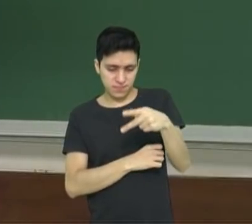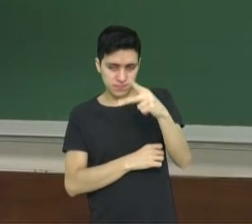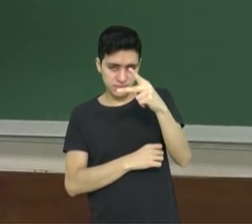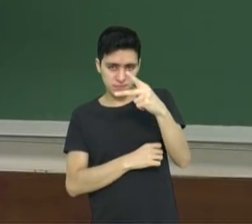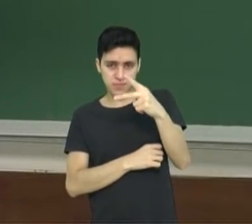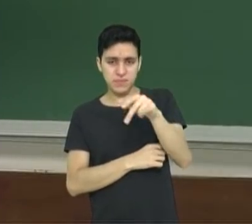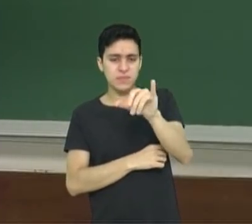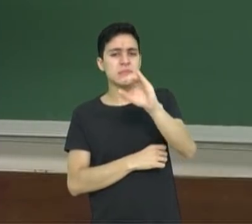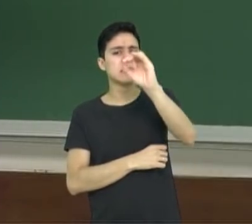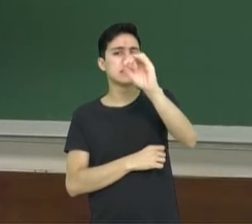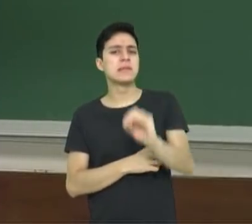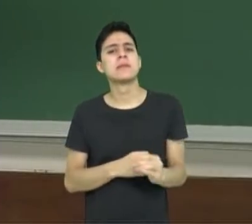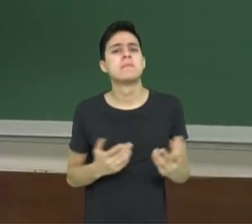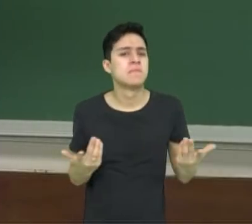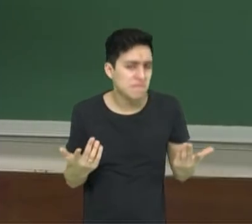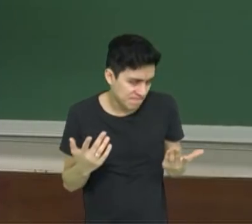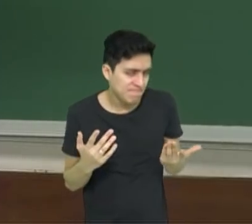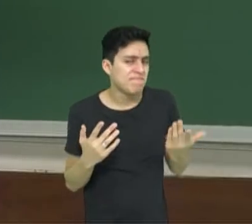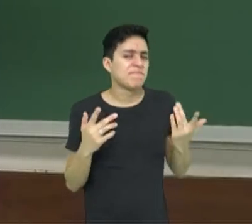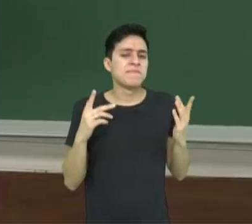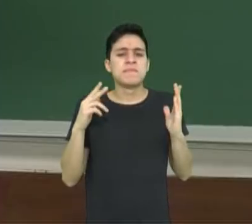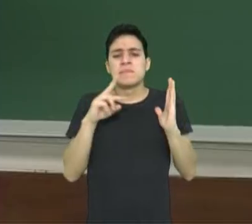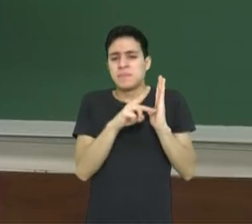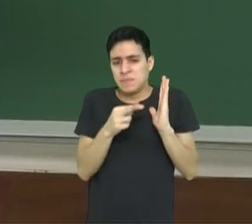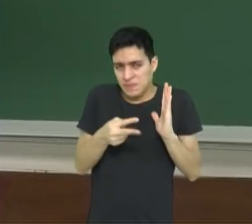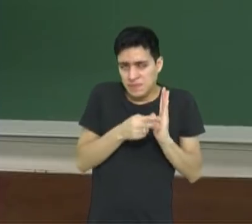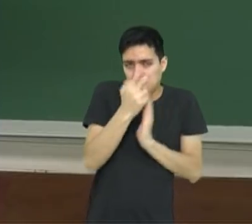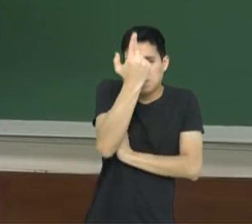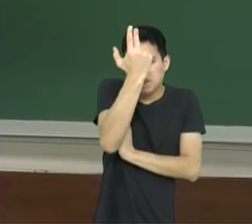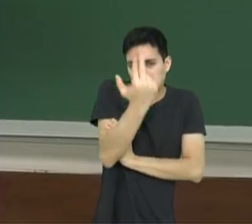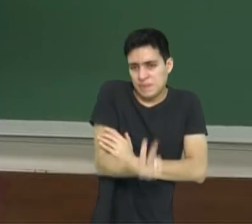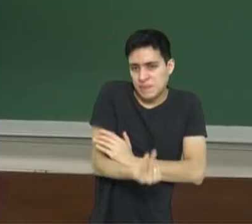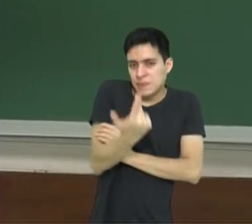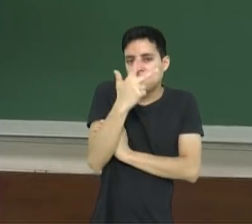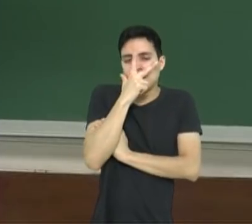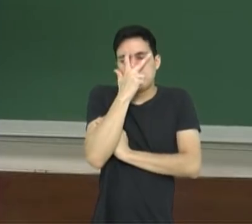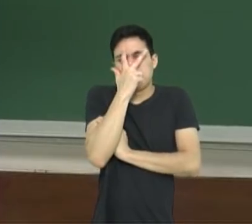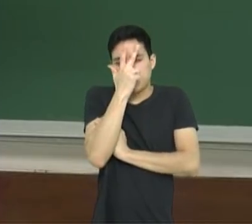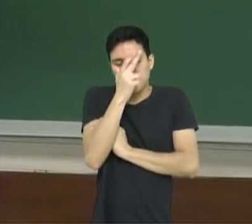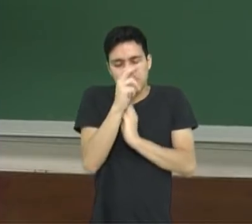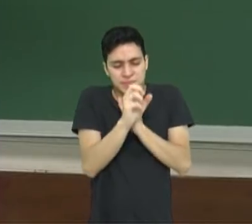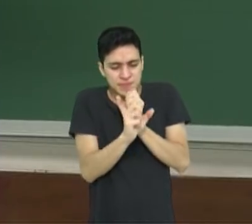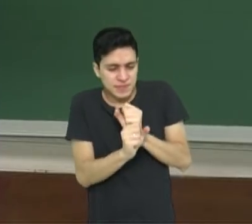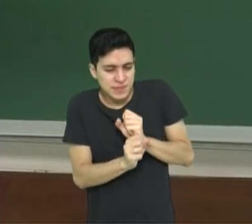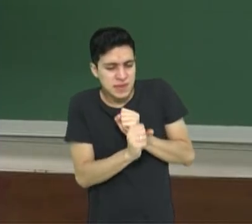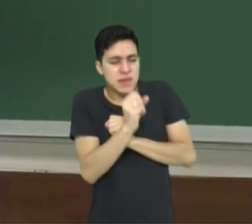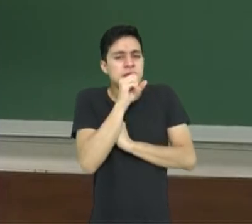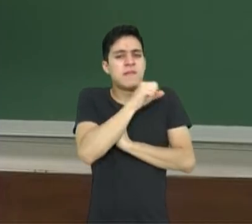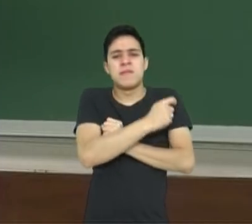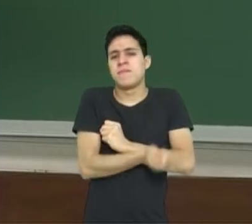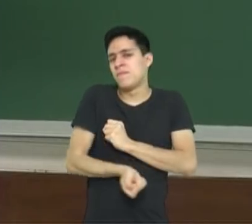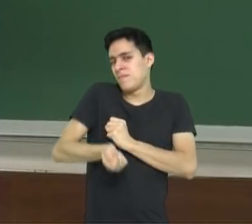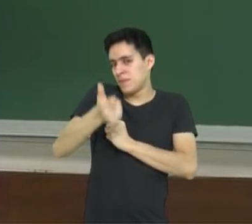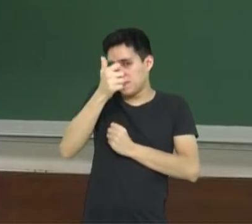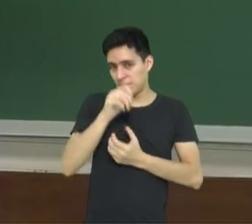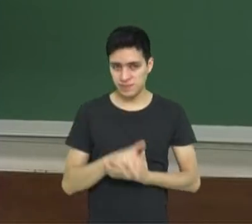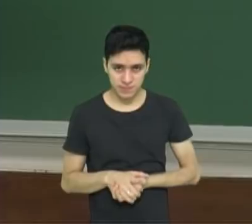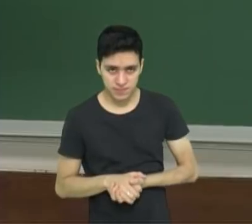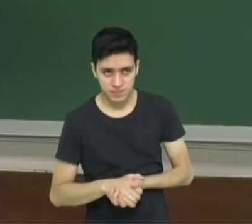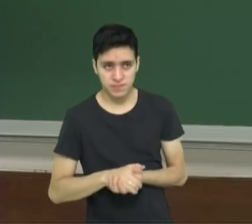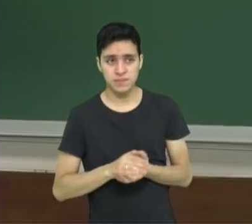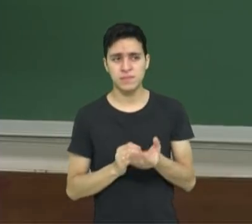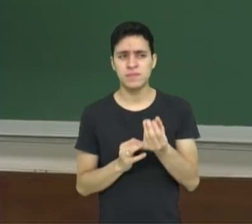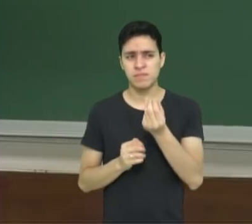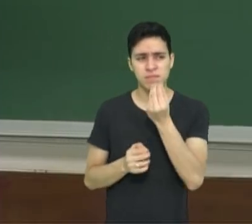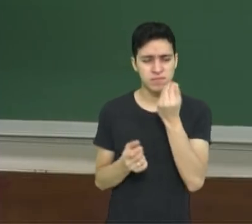zero? Vai, né? É a mesma coisa em cima e embaixo. Então, eu vou usar o método da adição, que é super rápido. Claro que aqui